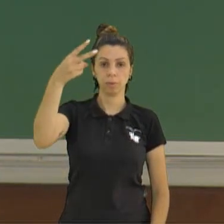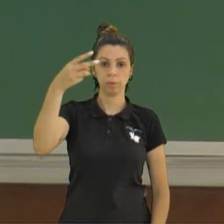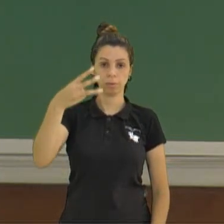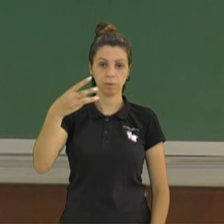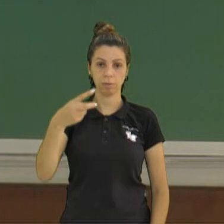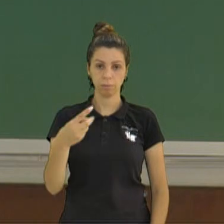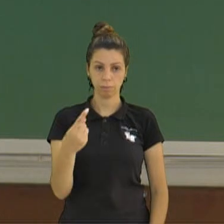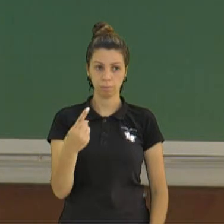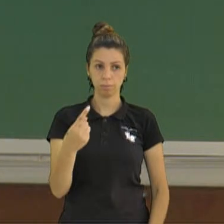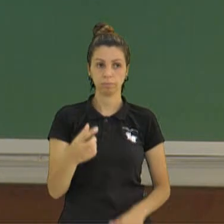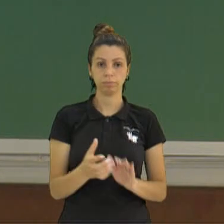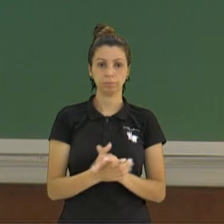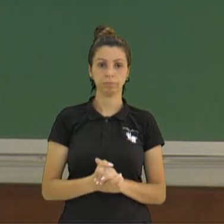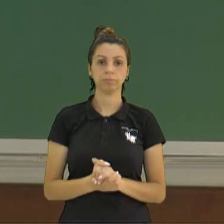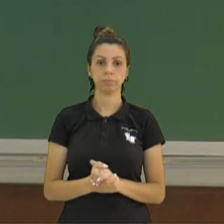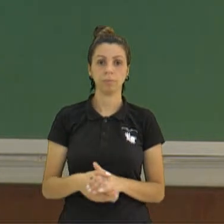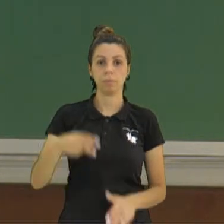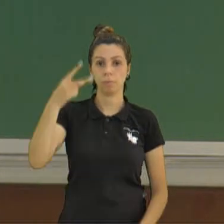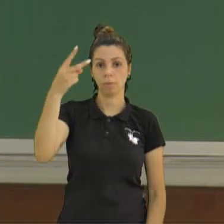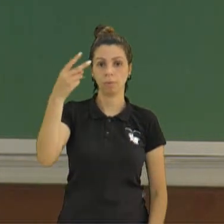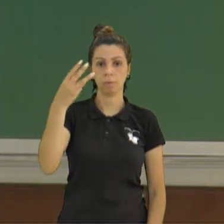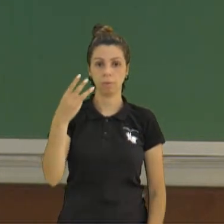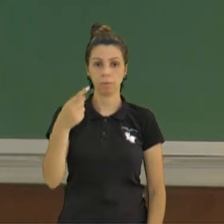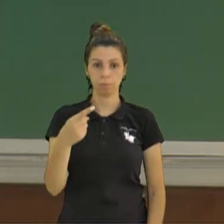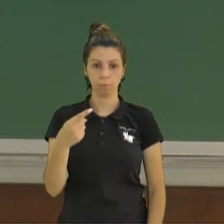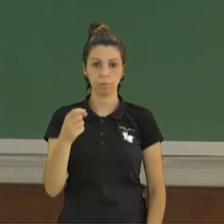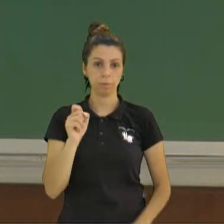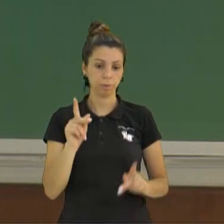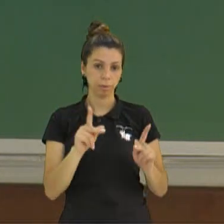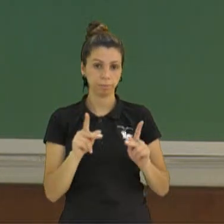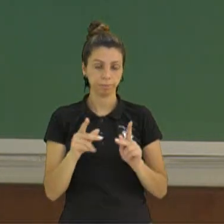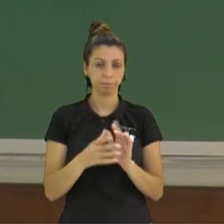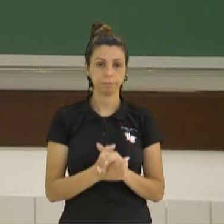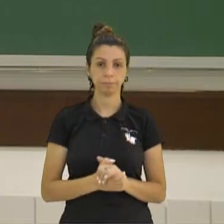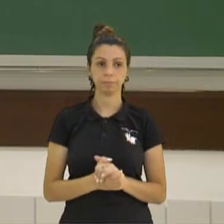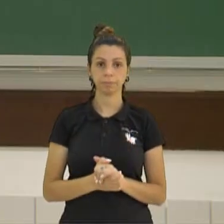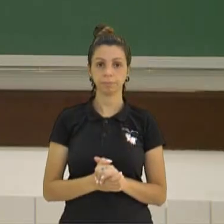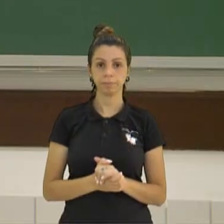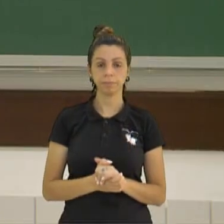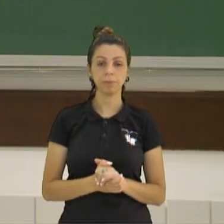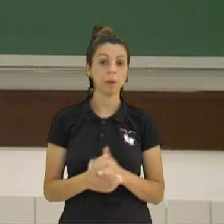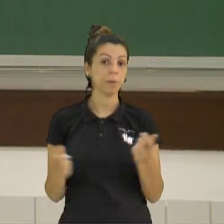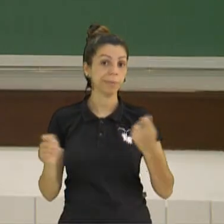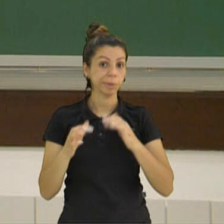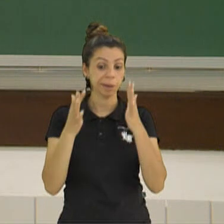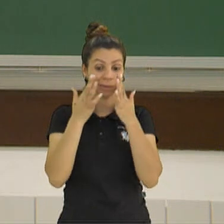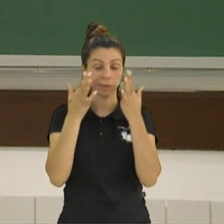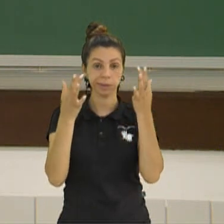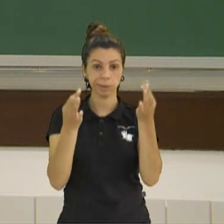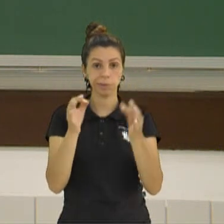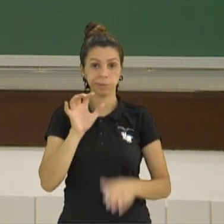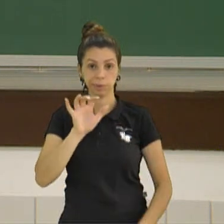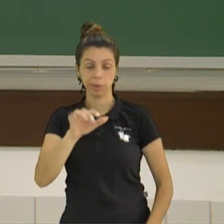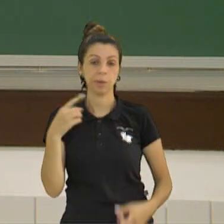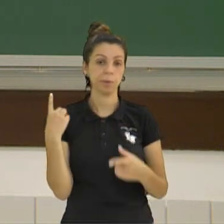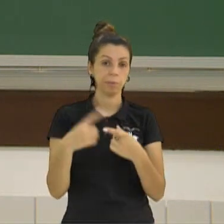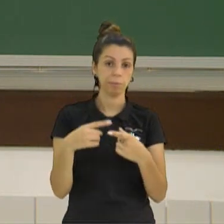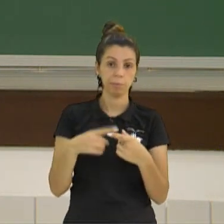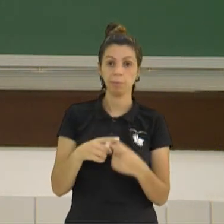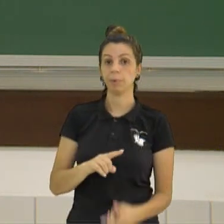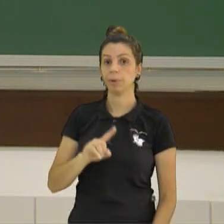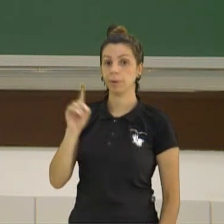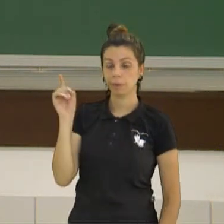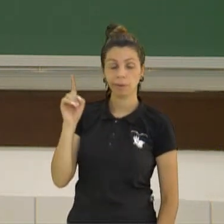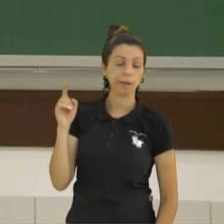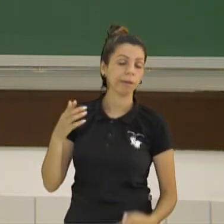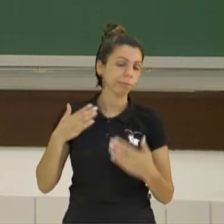ver? Certinho, ó, 2, 3, 1. Beleza? Então, tem que estar atento com essas coisas. Gente, essa parte, ela é uma